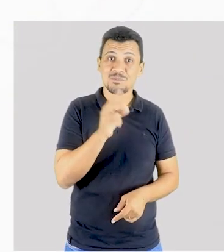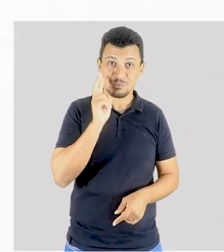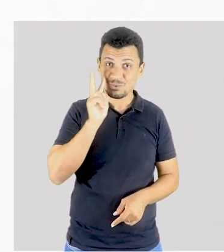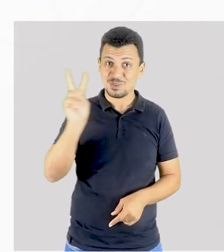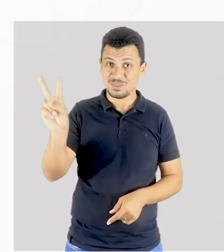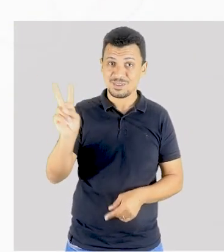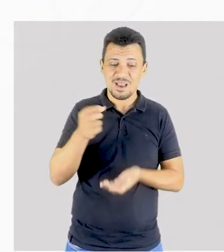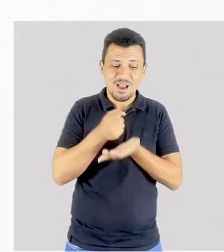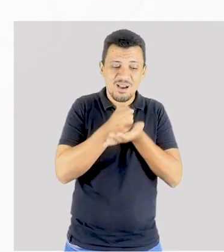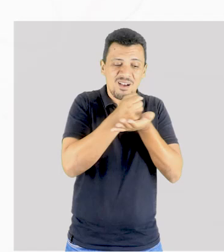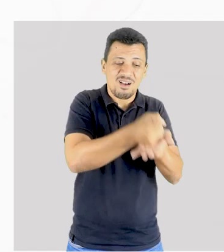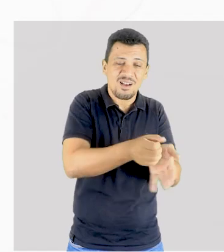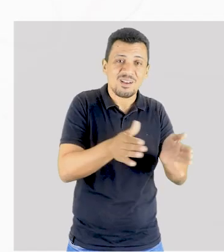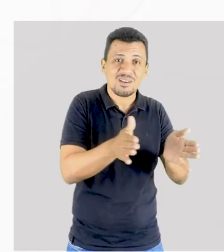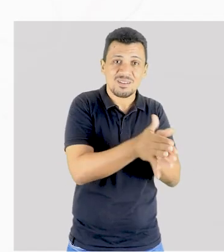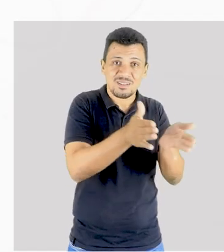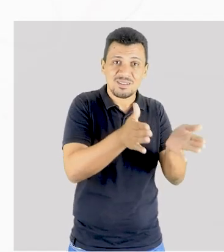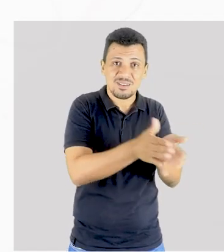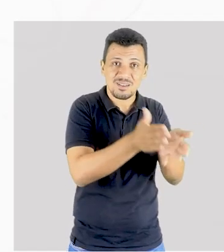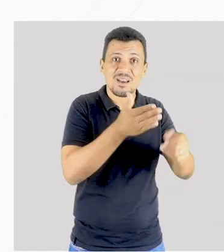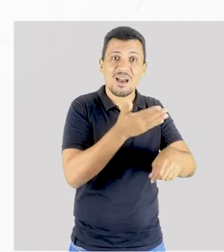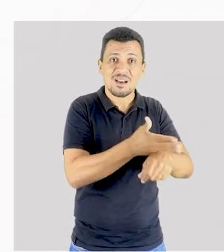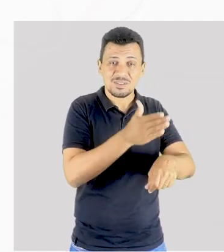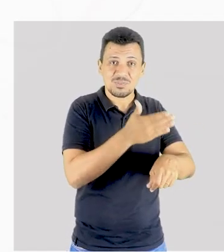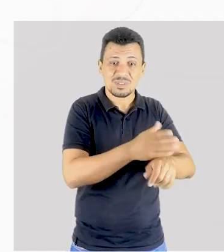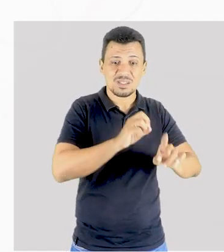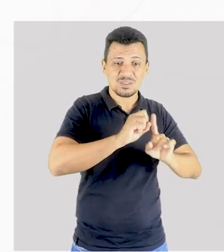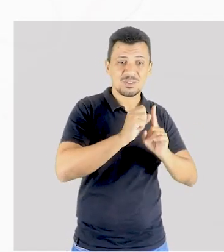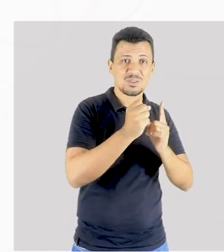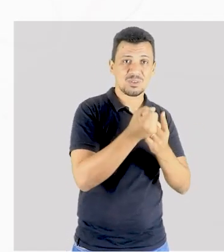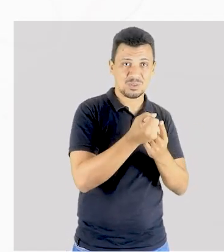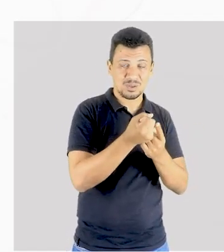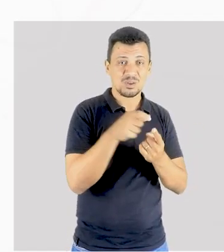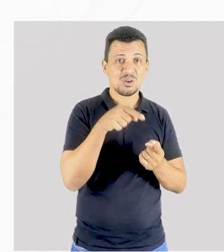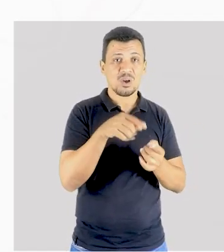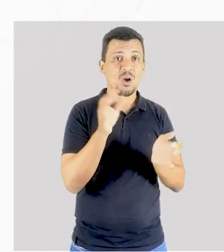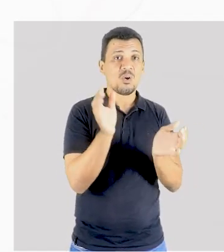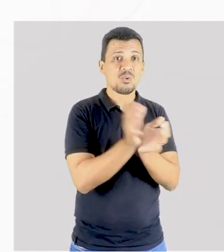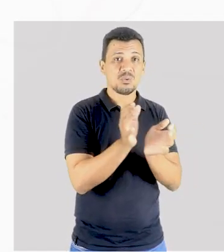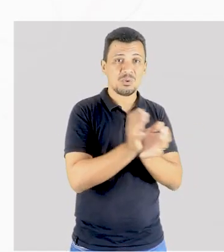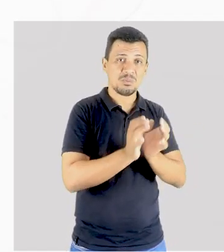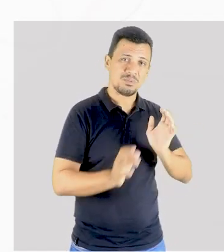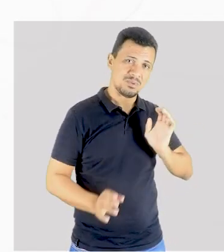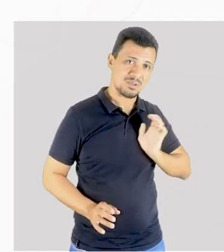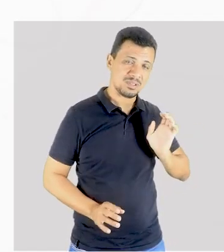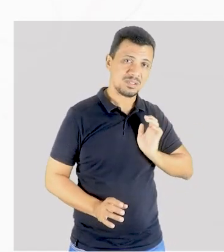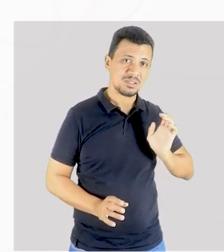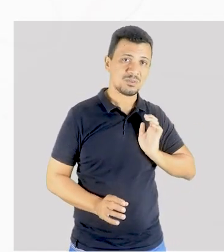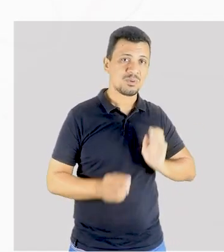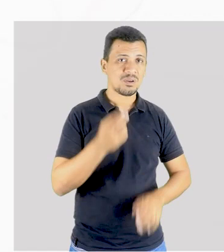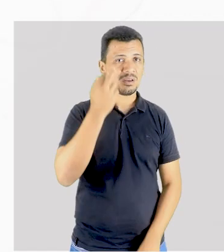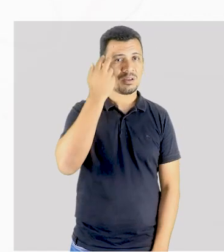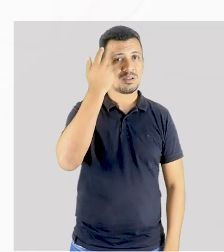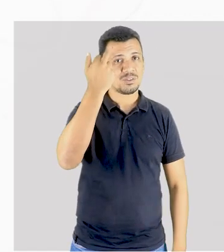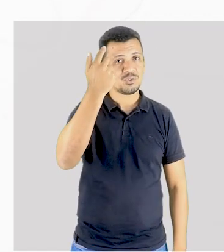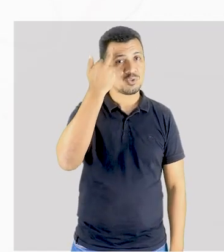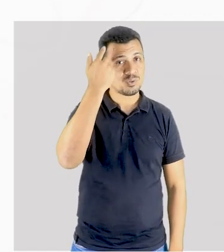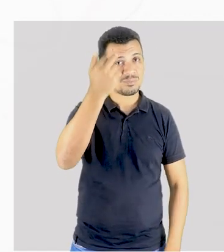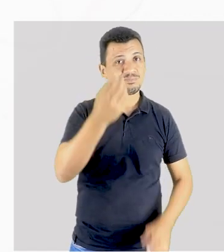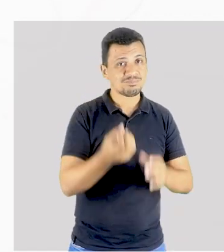certo é uma das atividades sociais que as classes dominantes as elites historicamente